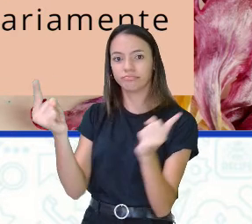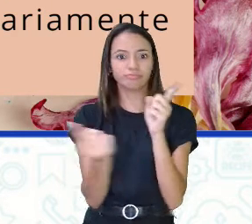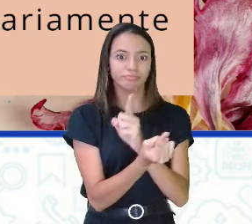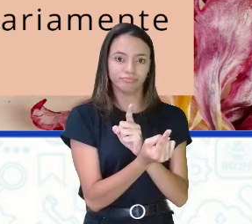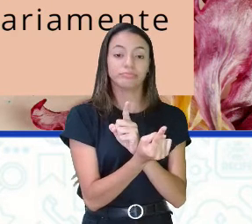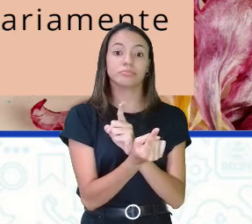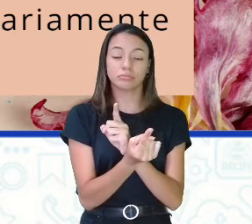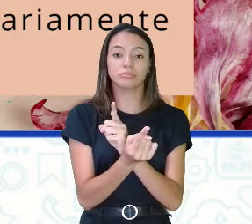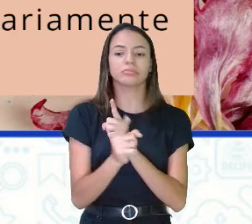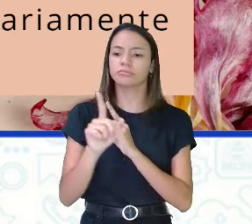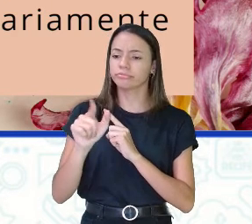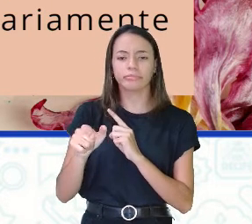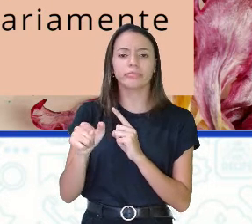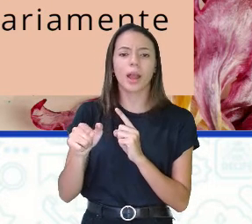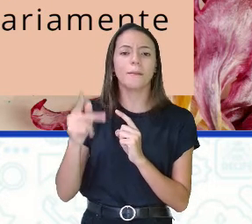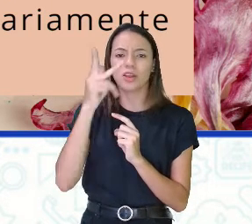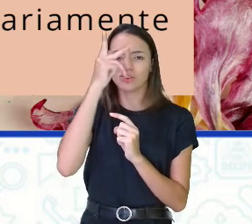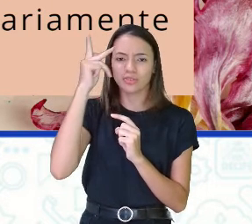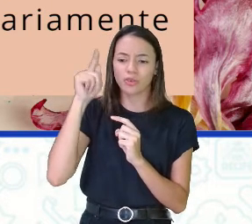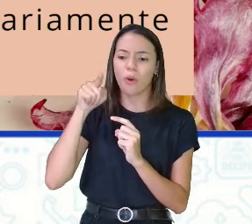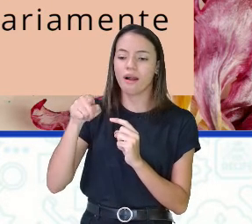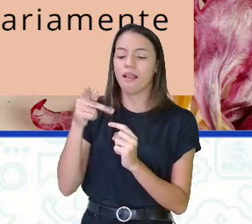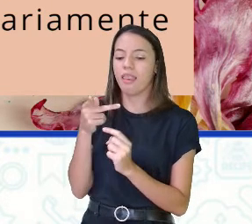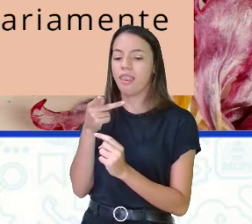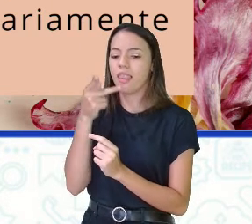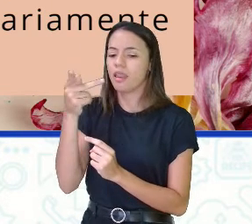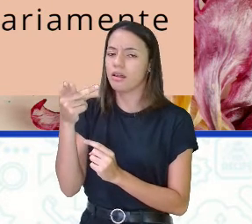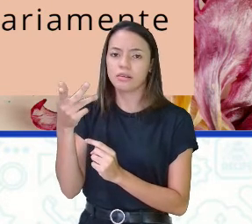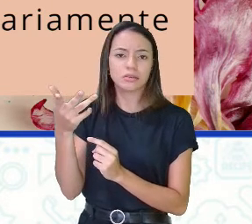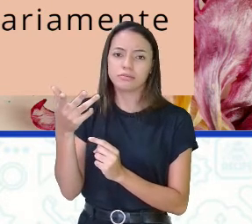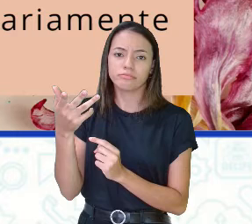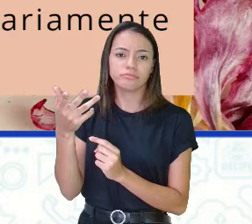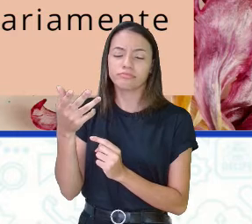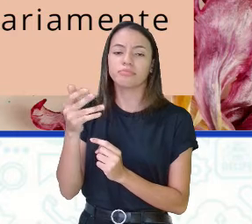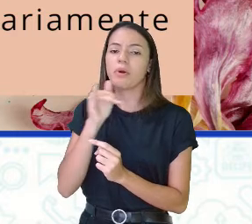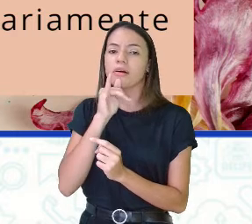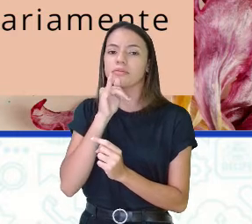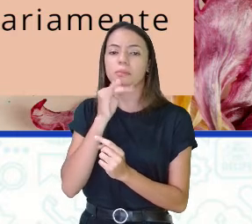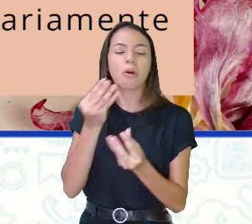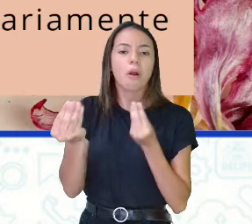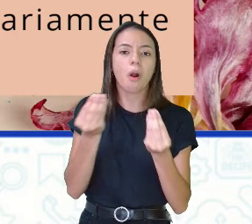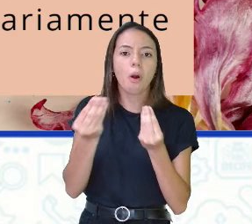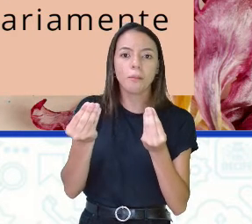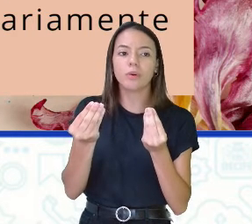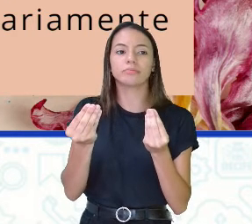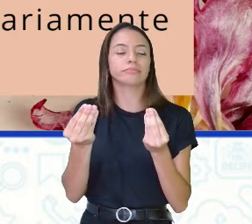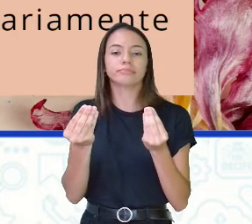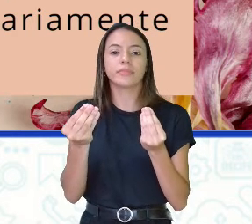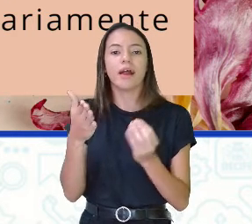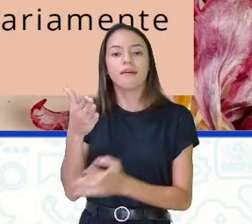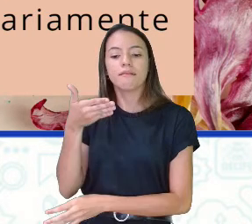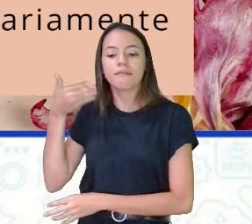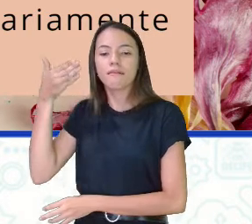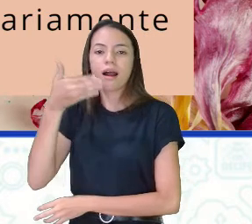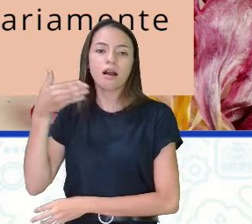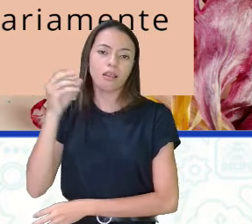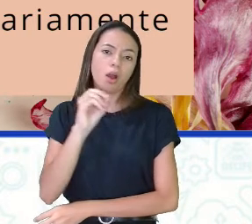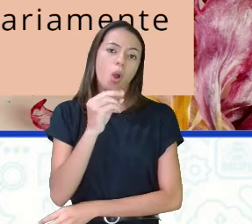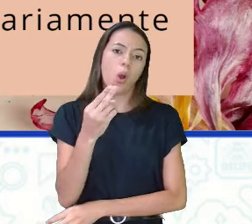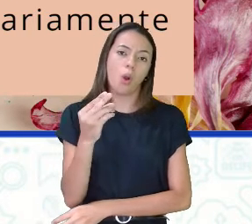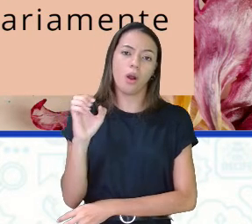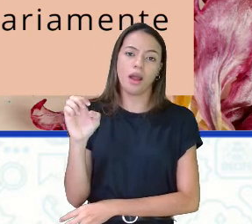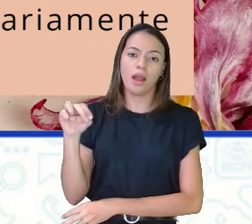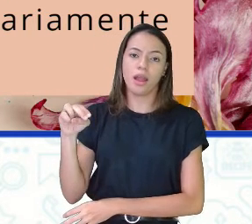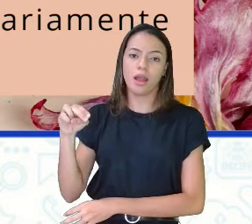maneira proposital e pode se dar por meio da fala ou de algum enunciado, ironia oral, ou